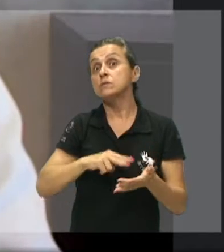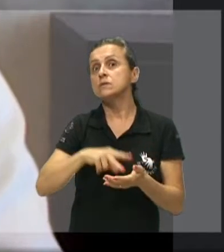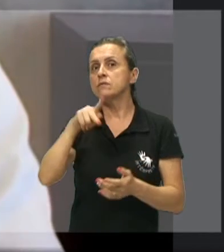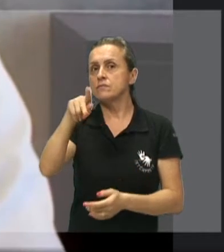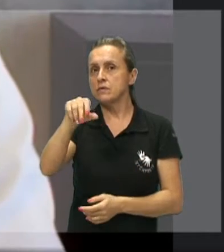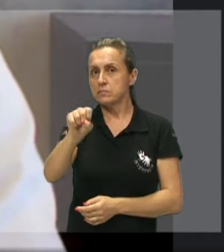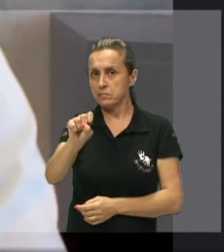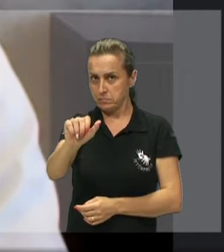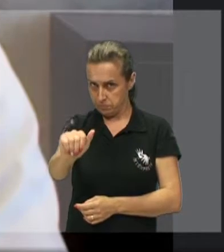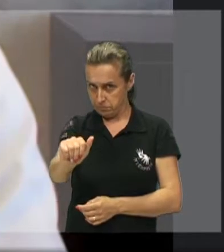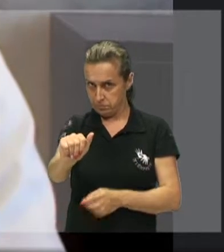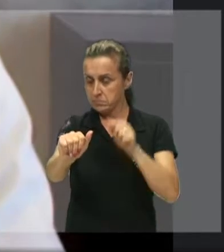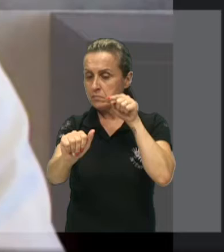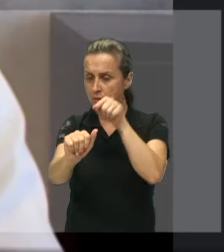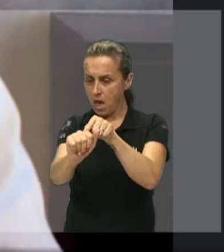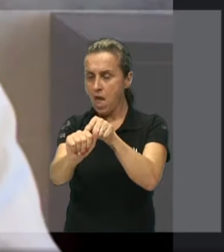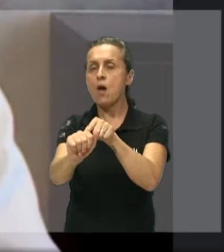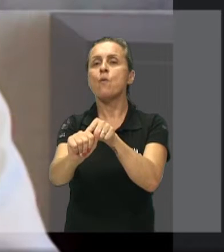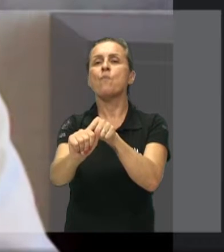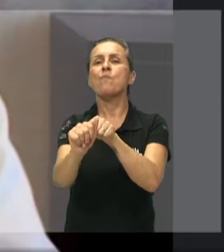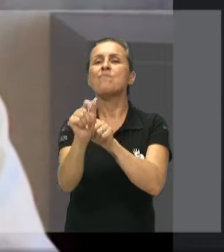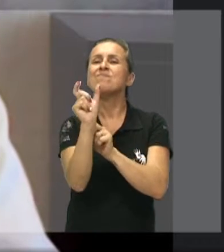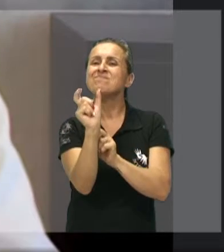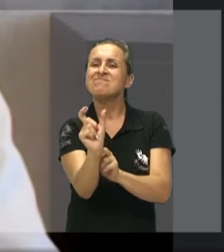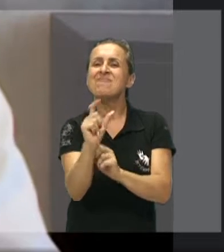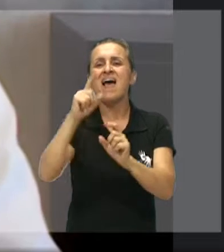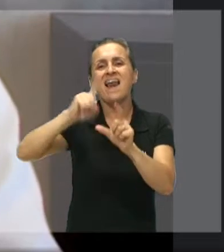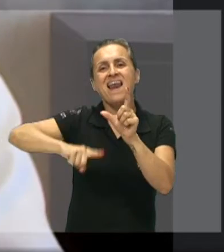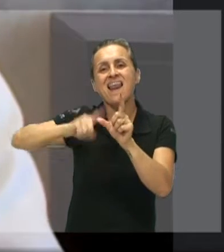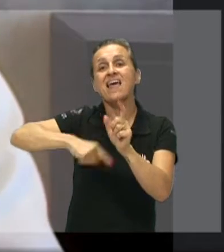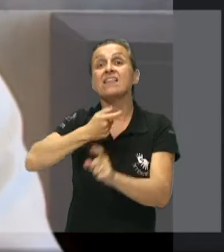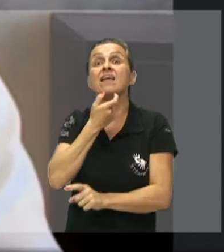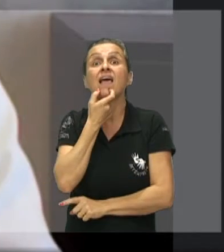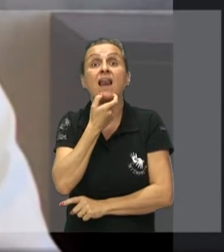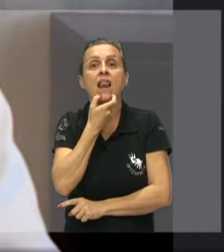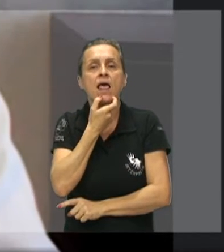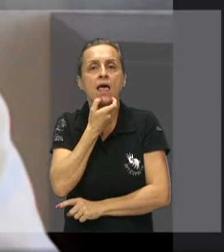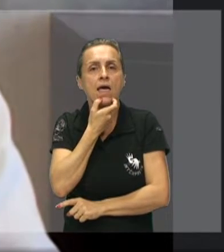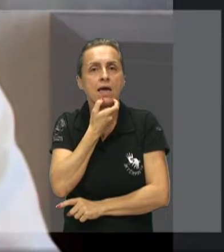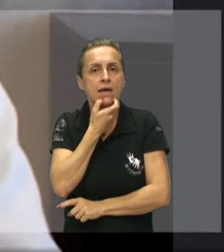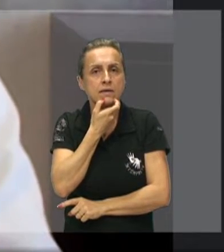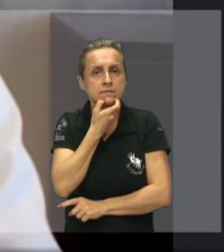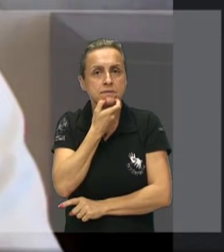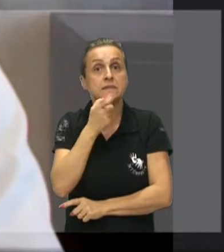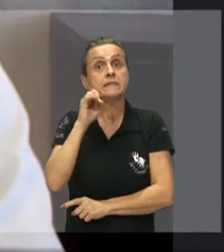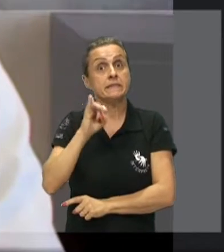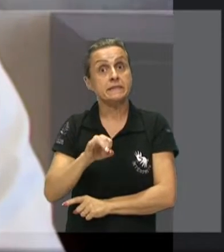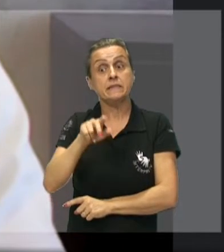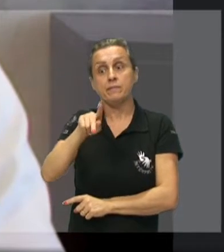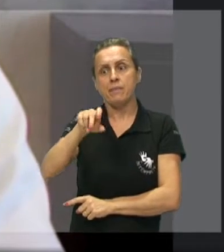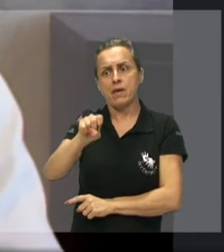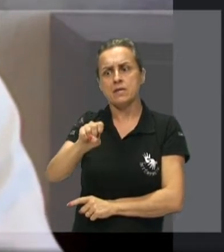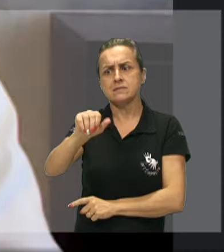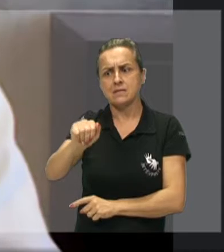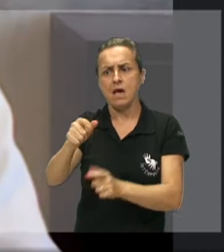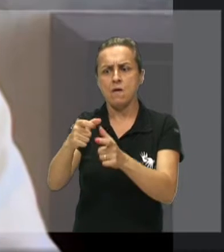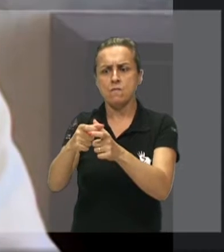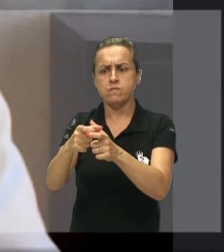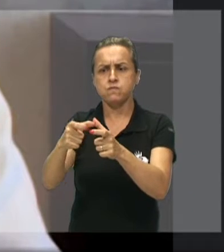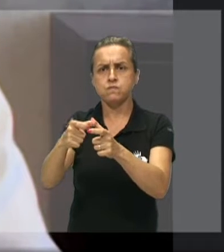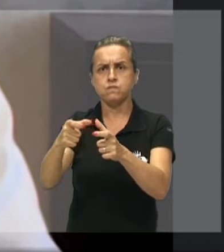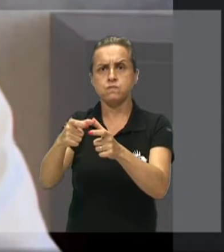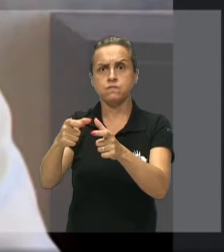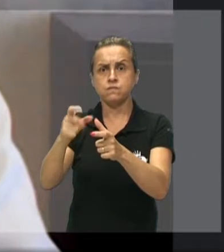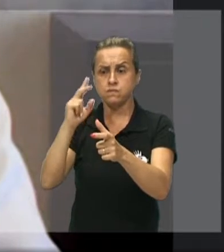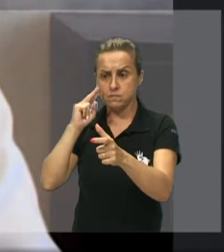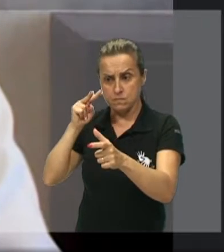específico. Isso é uma sigla em inglês, que é uma enzima produzida pela próstata. Então, se os níveis de PSA estiverem aumentados, é